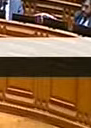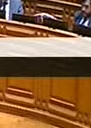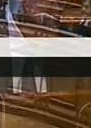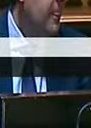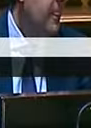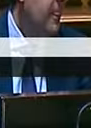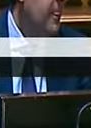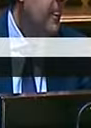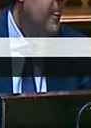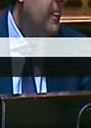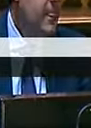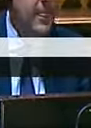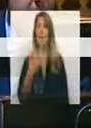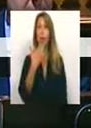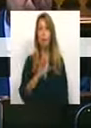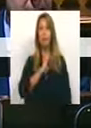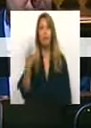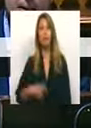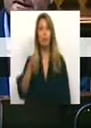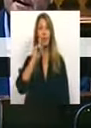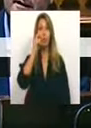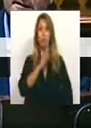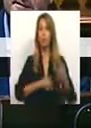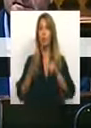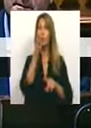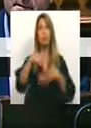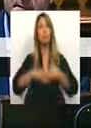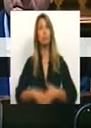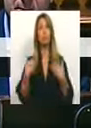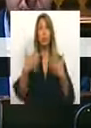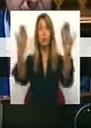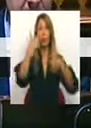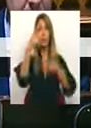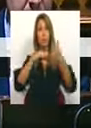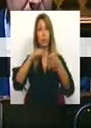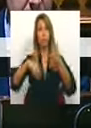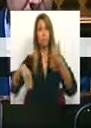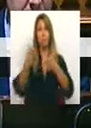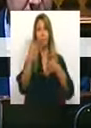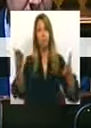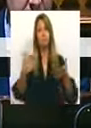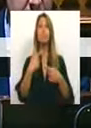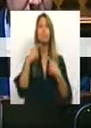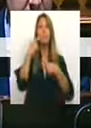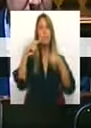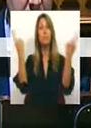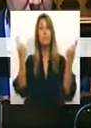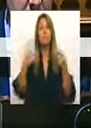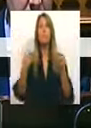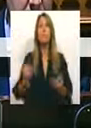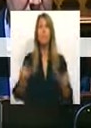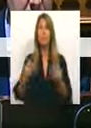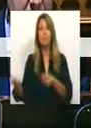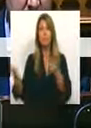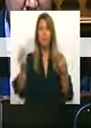Deputados, cumprimento e saúdo os peticionários, começando por assinalar que, apesar de ter dado entrada na Assembleia da República há